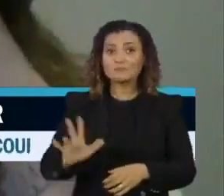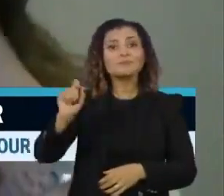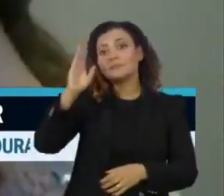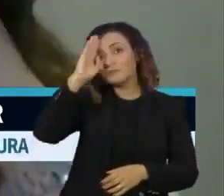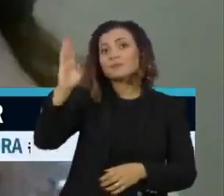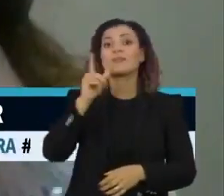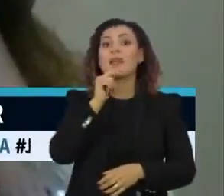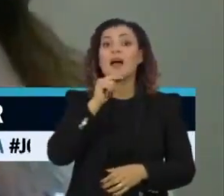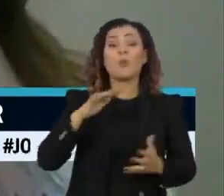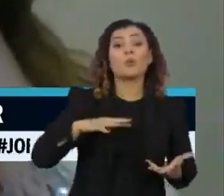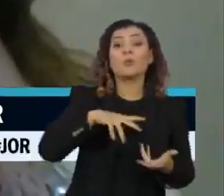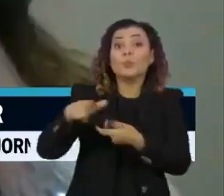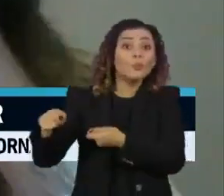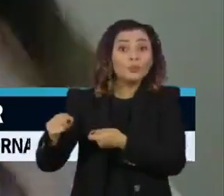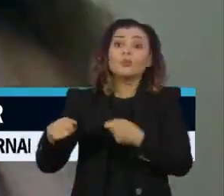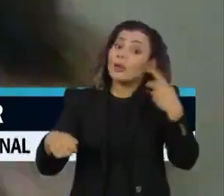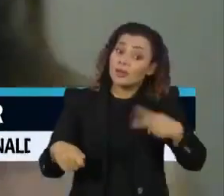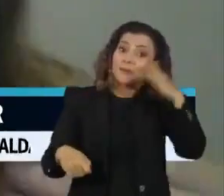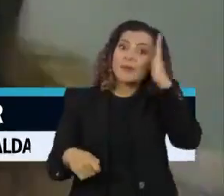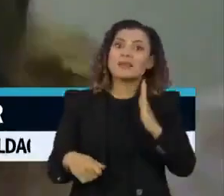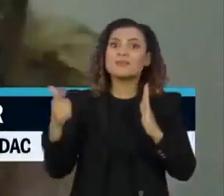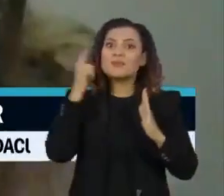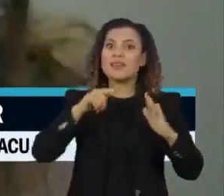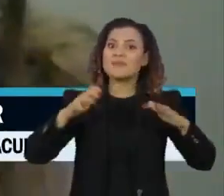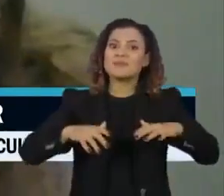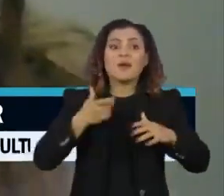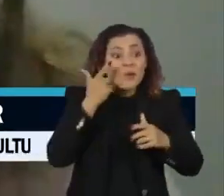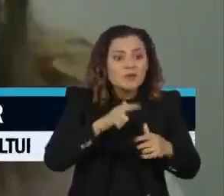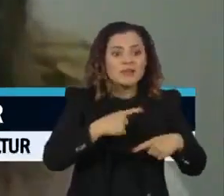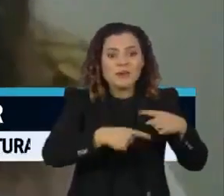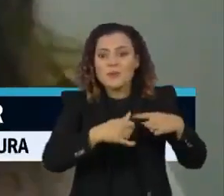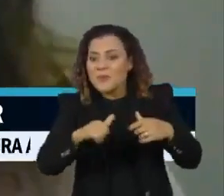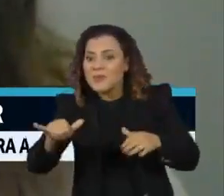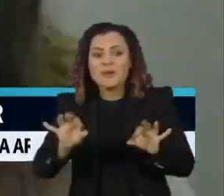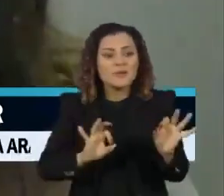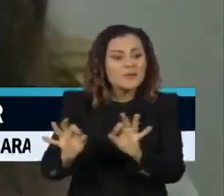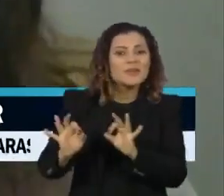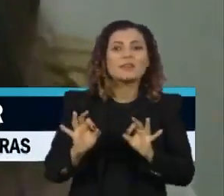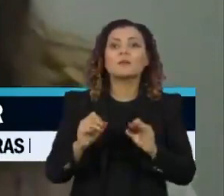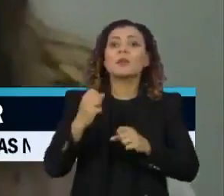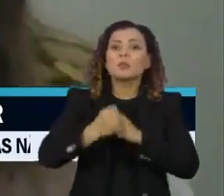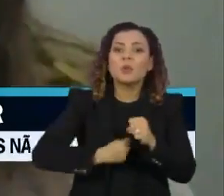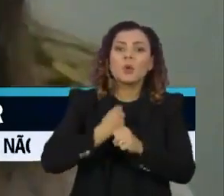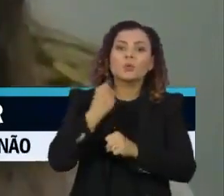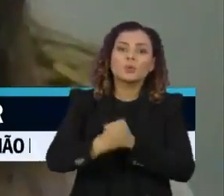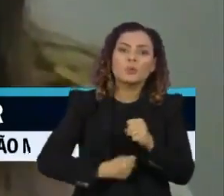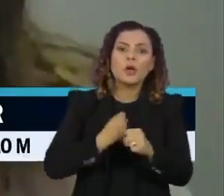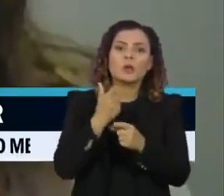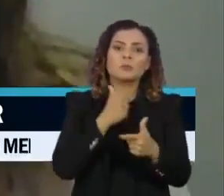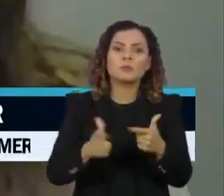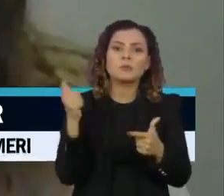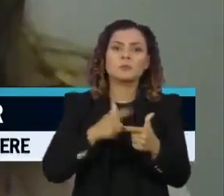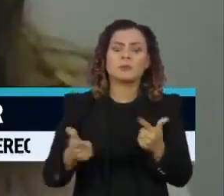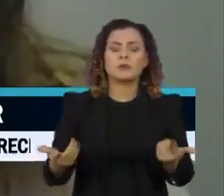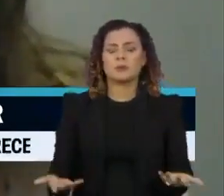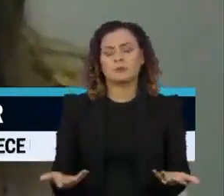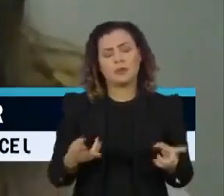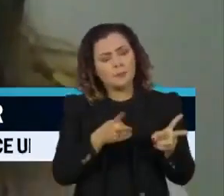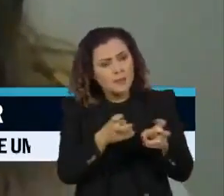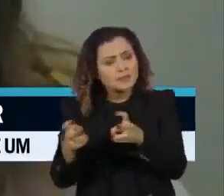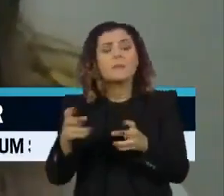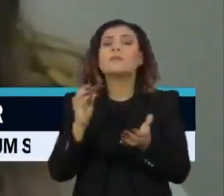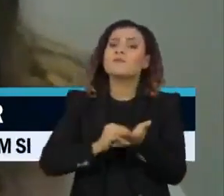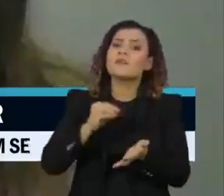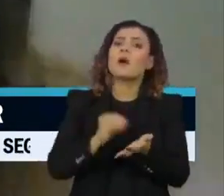disponibilidade hídrica do mundo e é um país que todo ano enfrenta uma crise hídrica. Então, a gente observa que